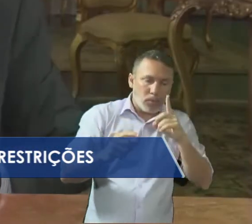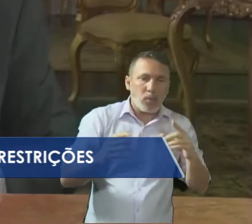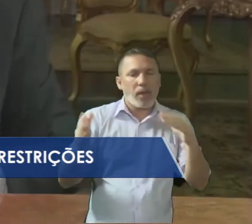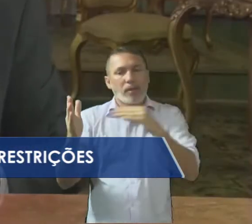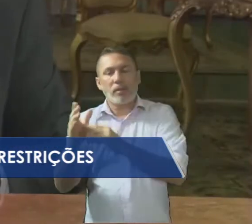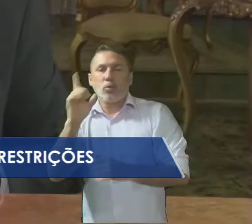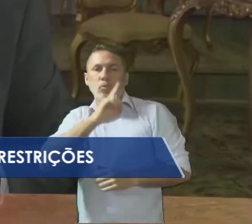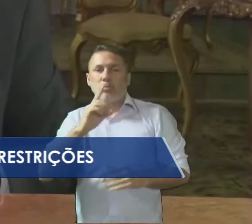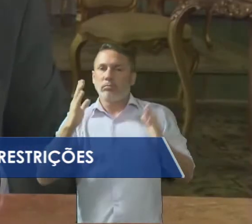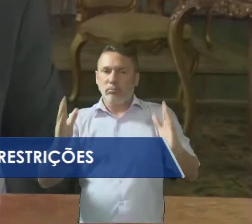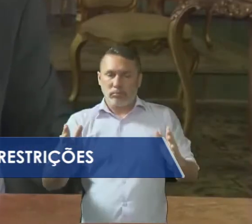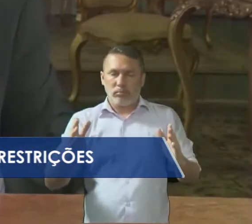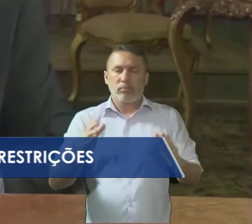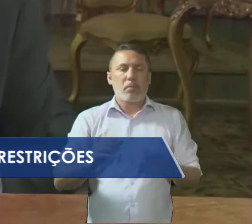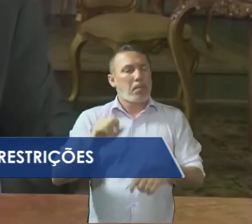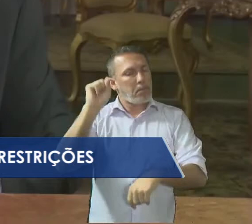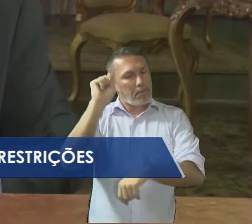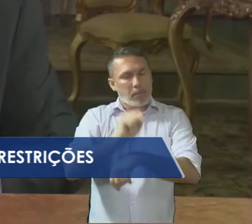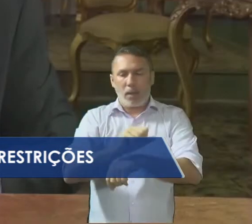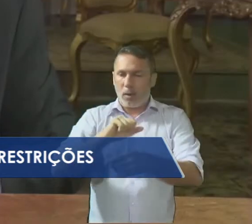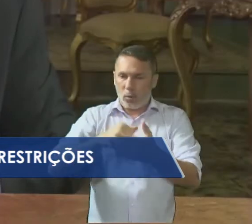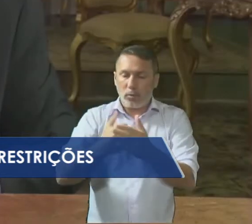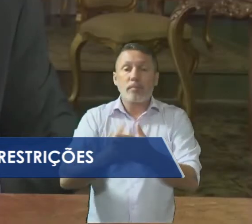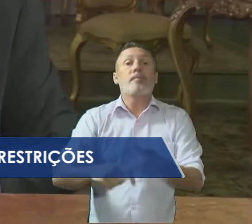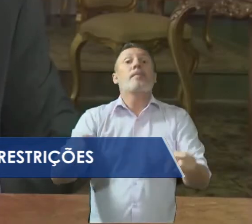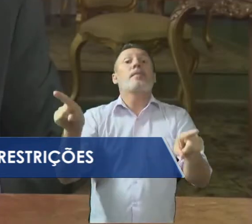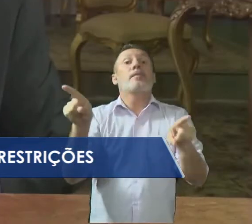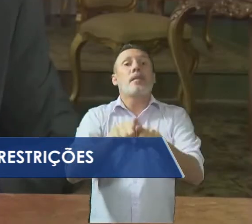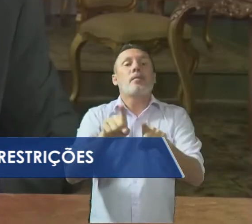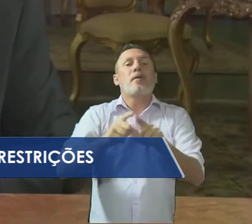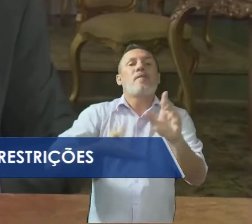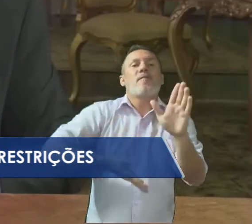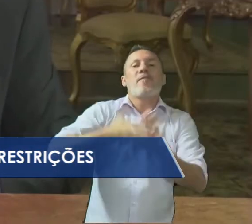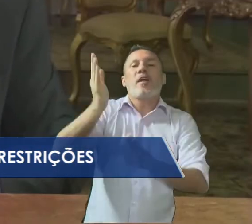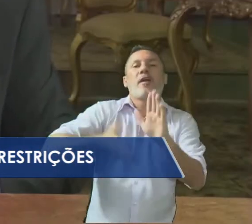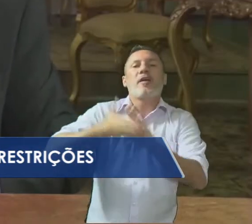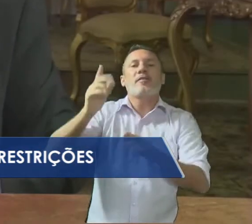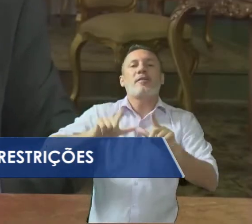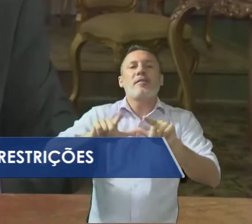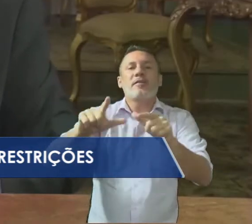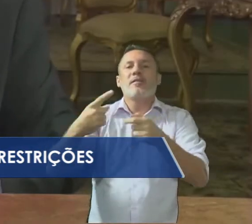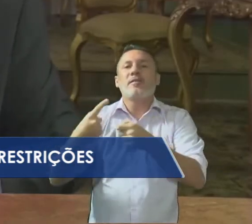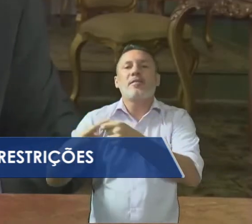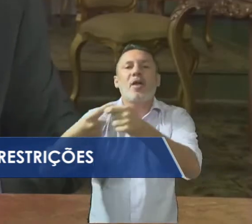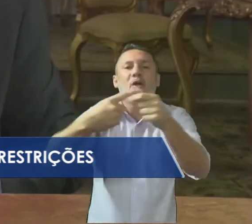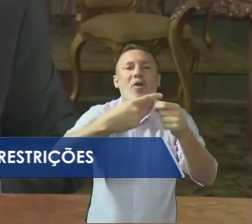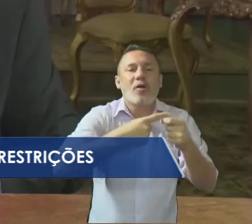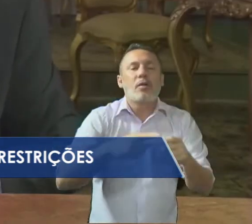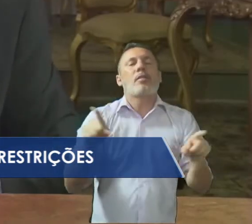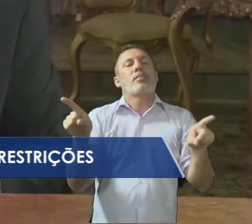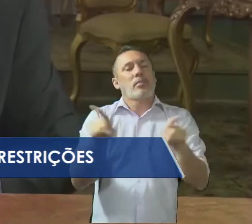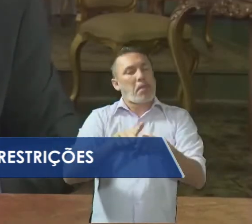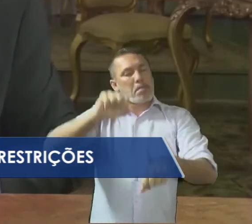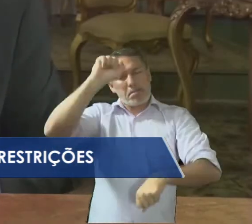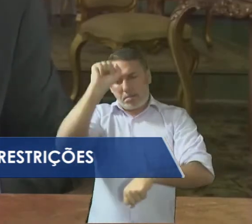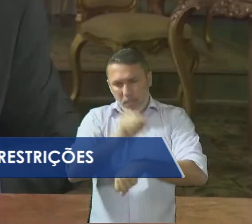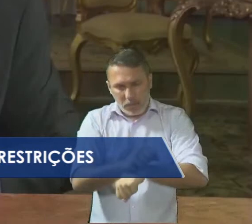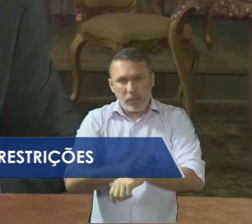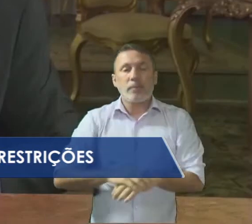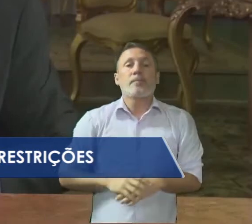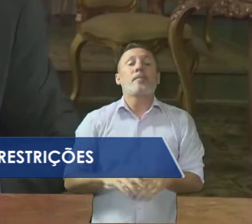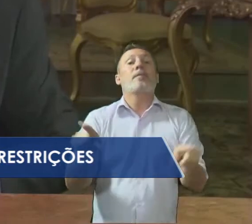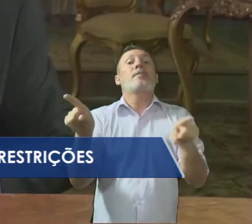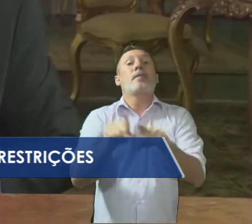estão suspendendo o transporte intermunicipal de domingo a domingo estão suspendendo o transporte